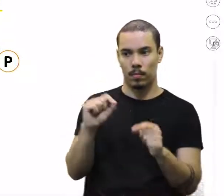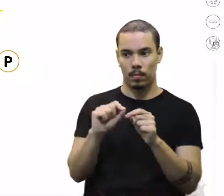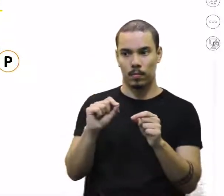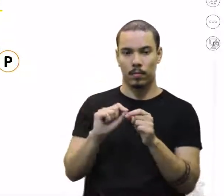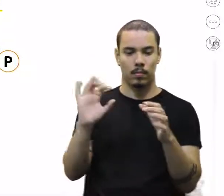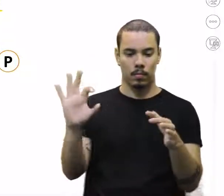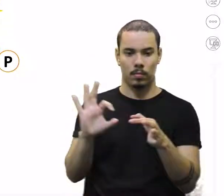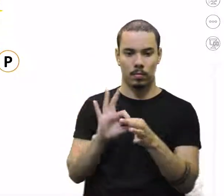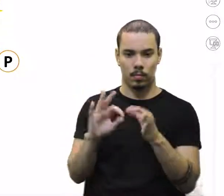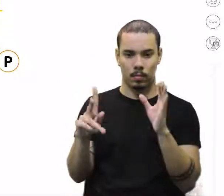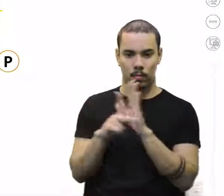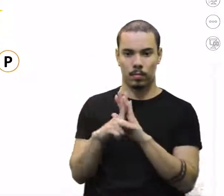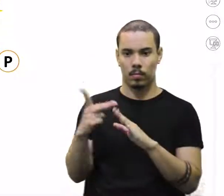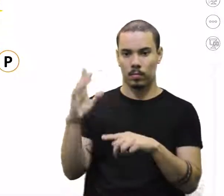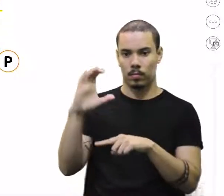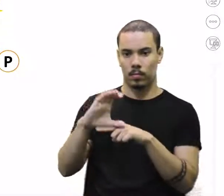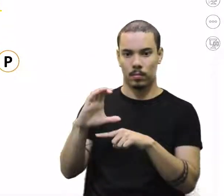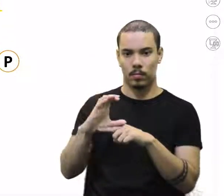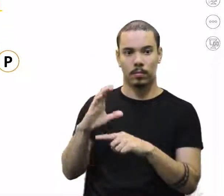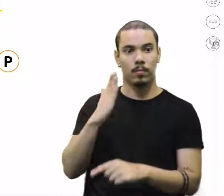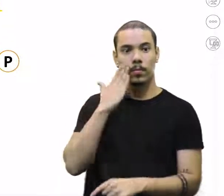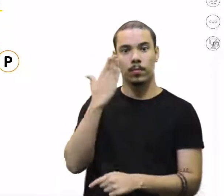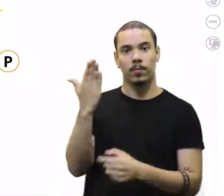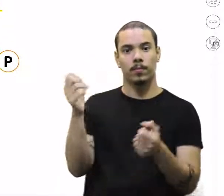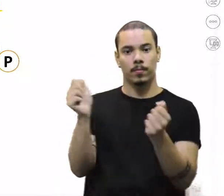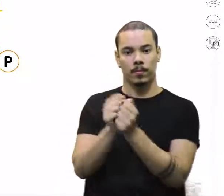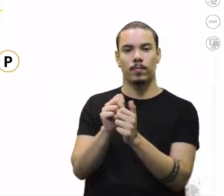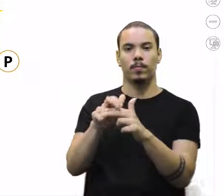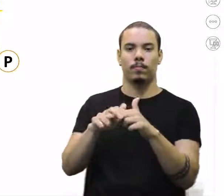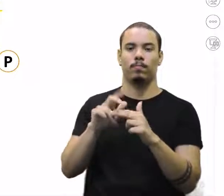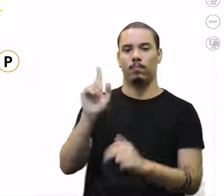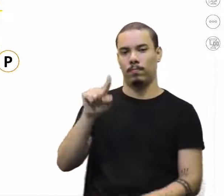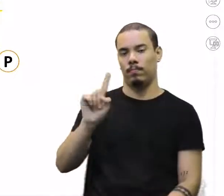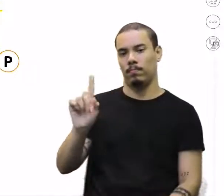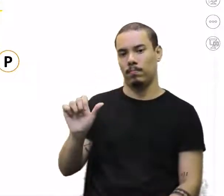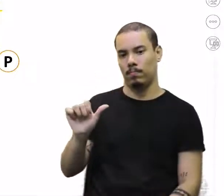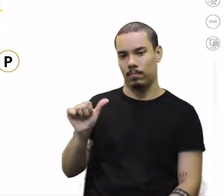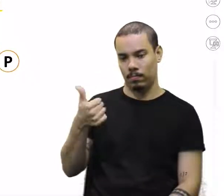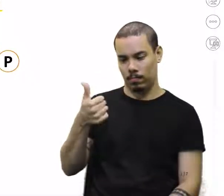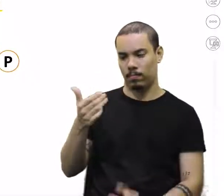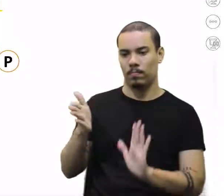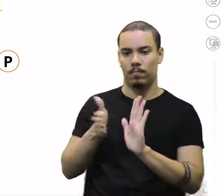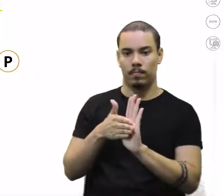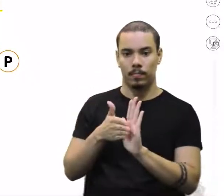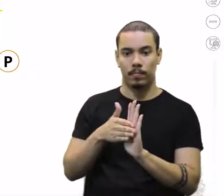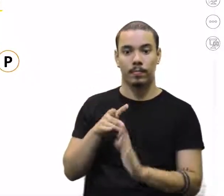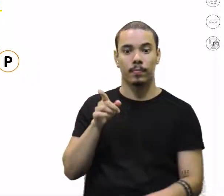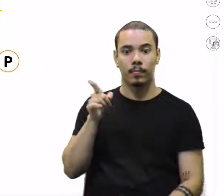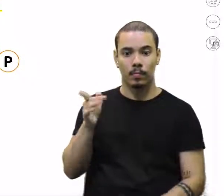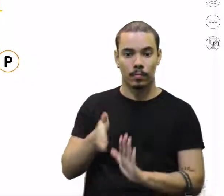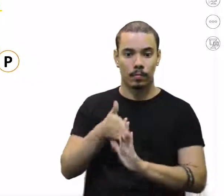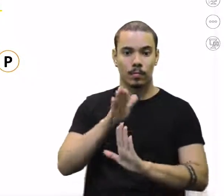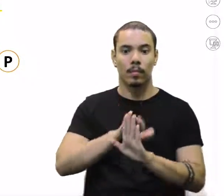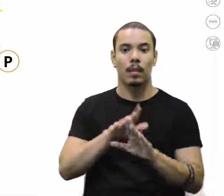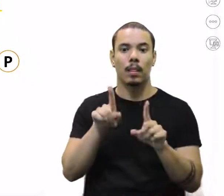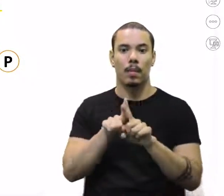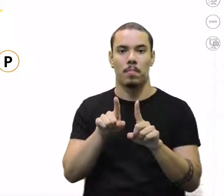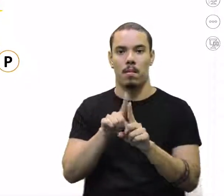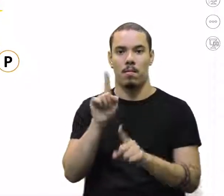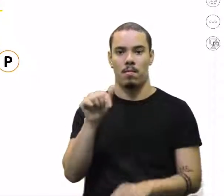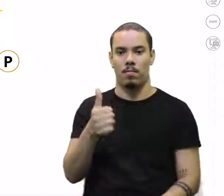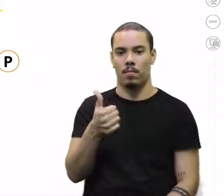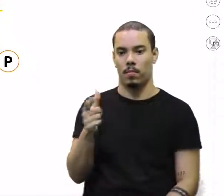realizada com esse carbono aqui da frente. Então, ele é primário. Esse carbono aqui de baixo também é